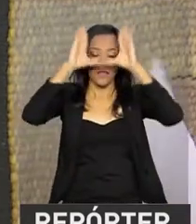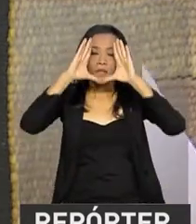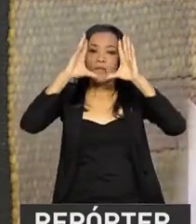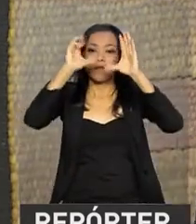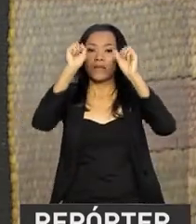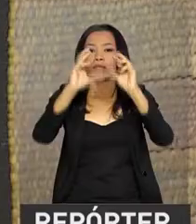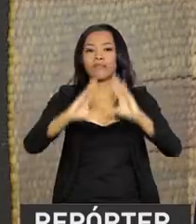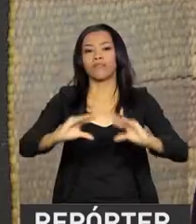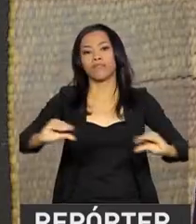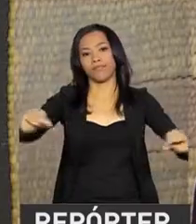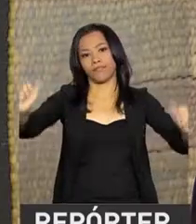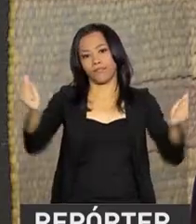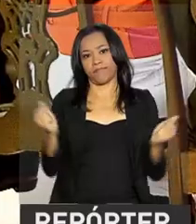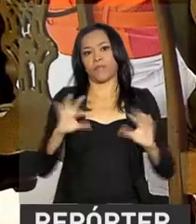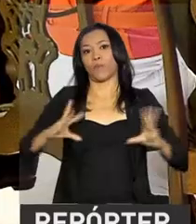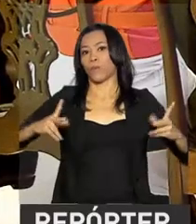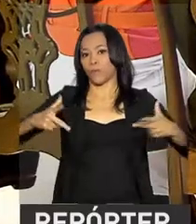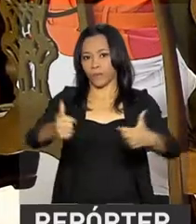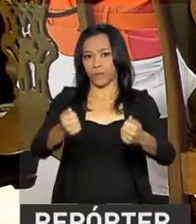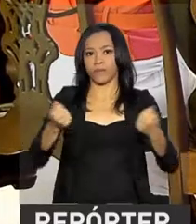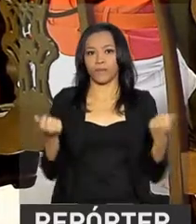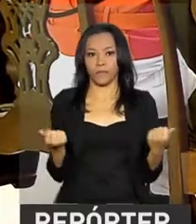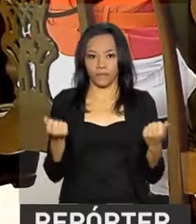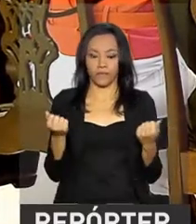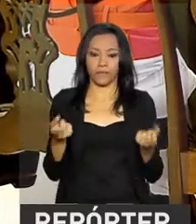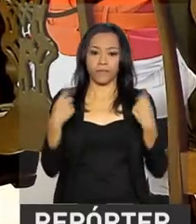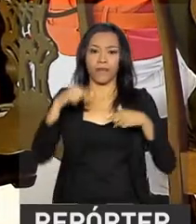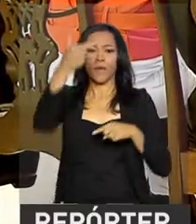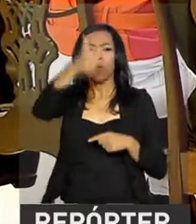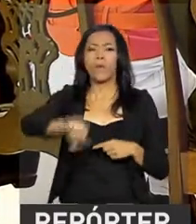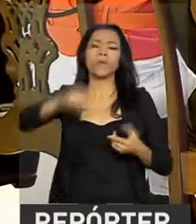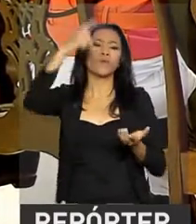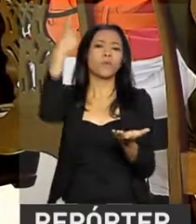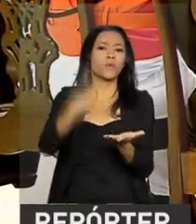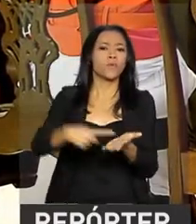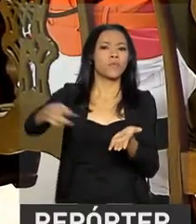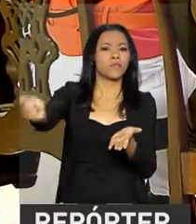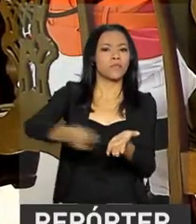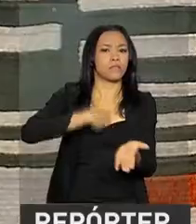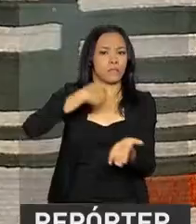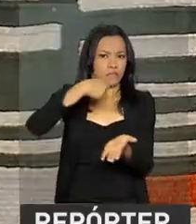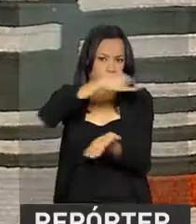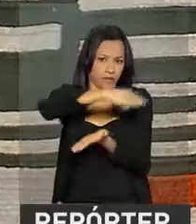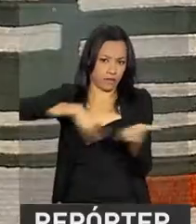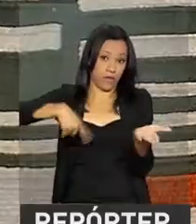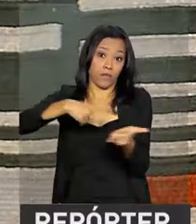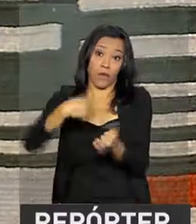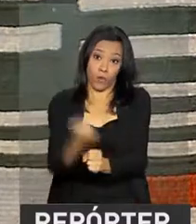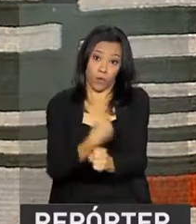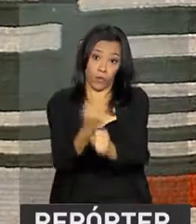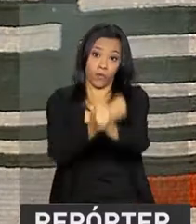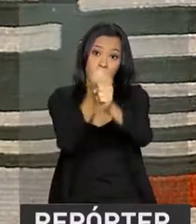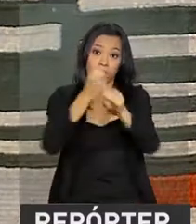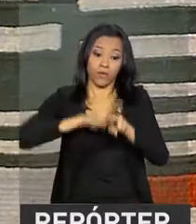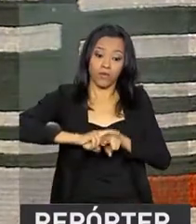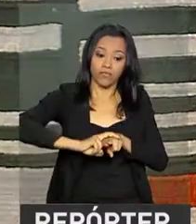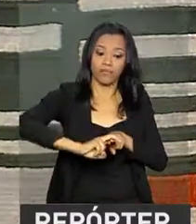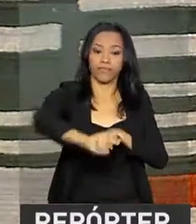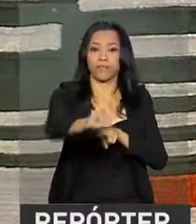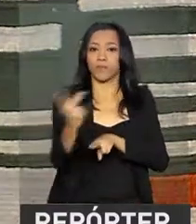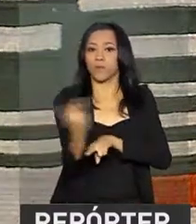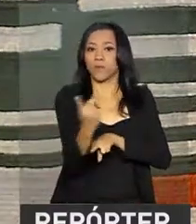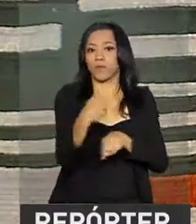os nossos cidadãos. Sobre o outro acordo assinado de construção de uma malha ferroviária entre os dois